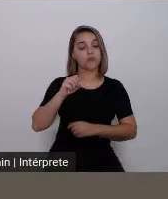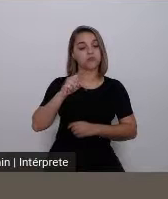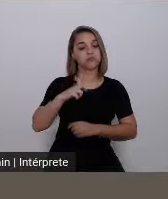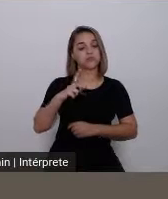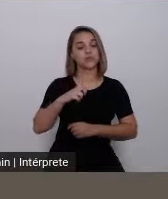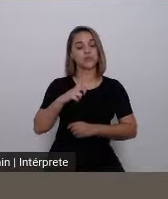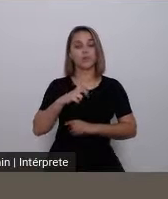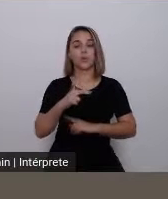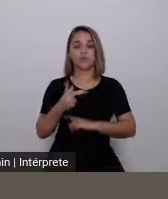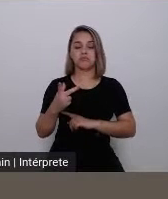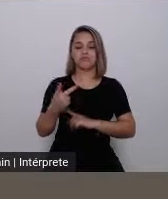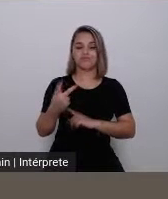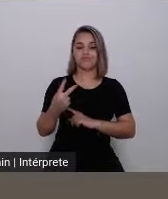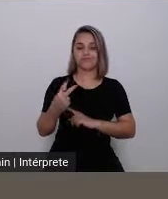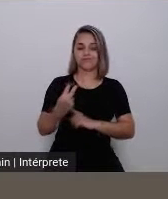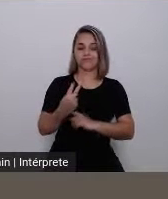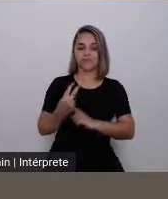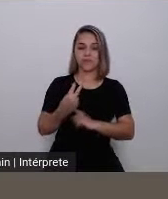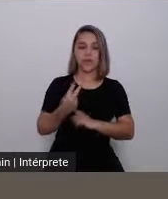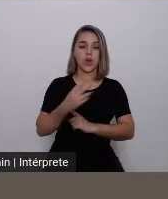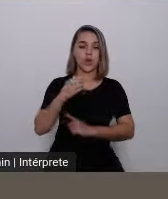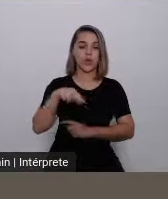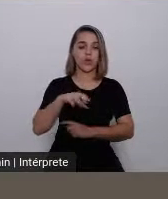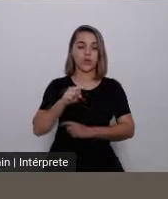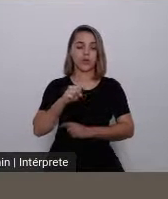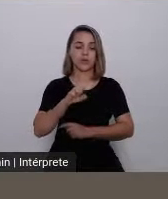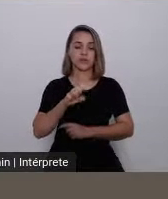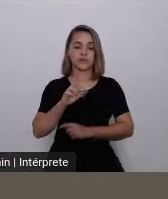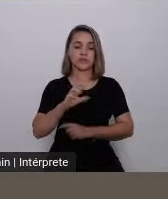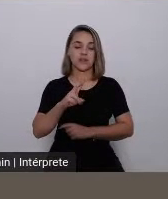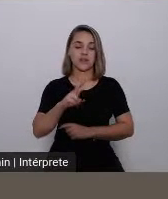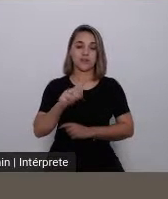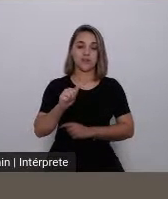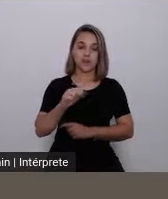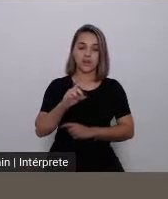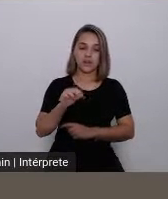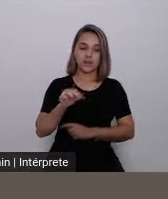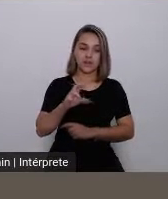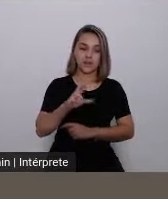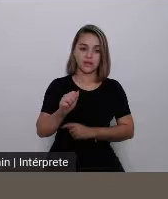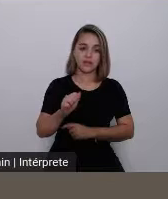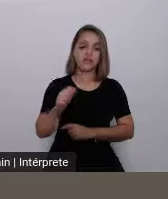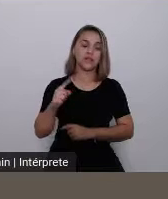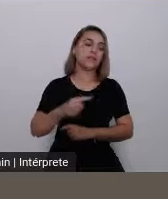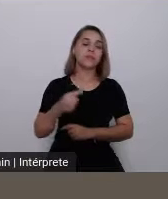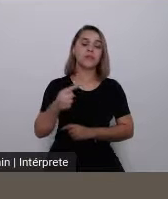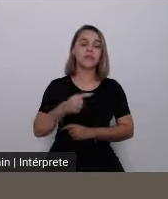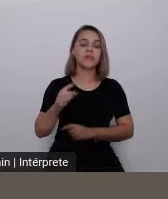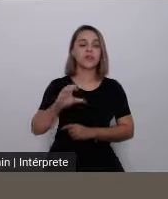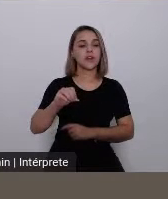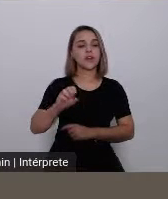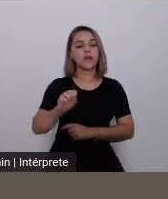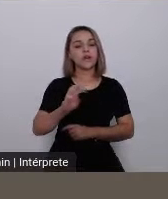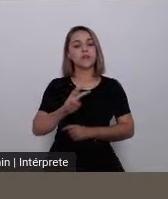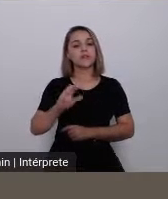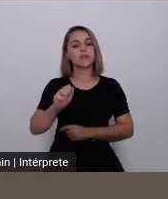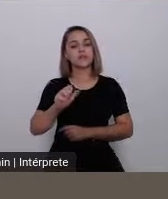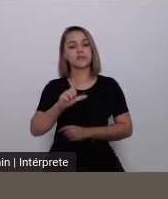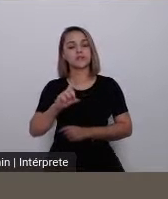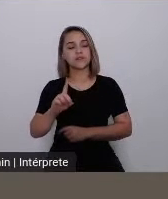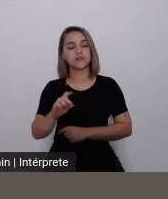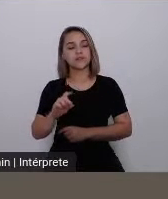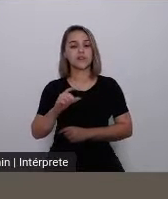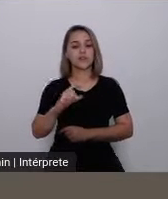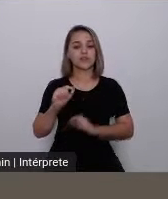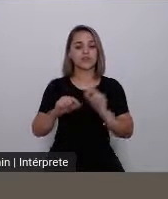principais participantes e organizadores da semana. Primeira vez que o Oswald usa a fotografia como